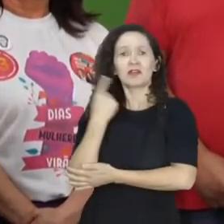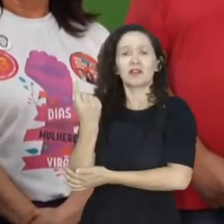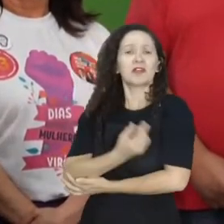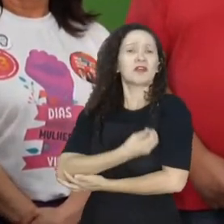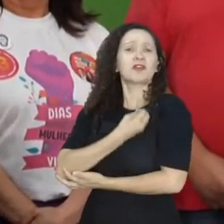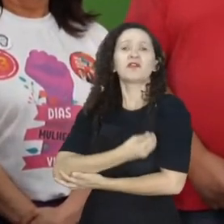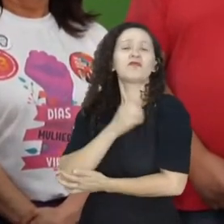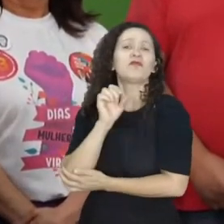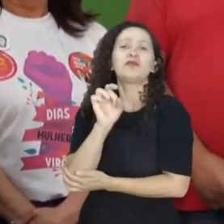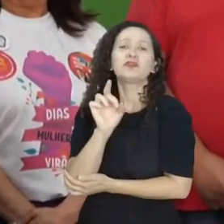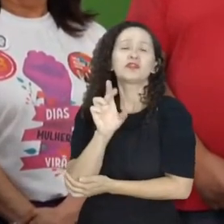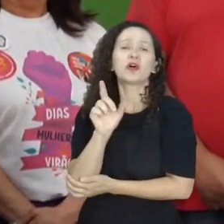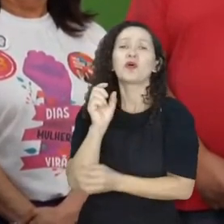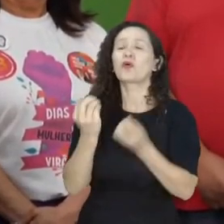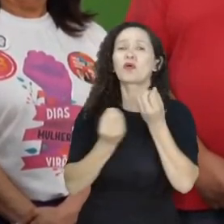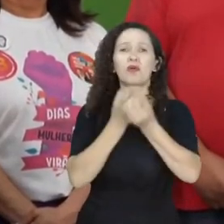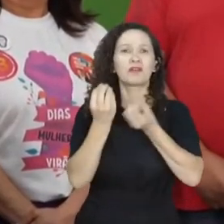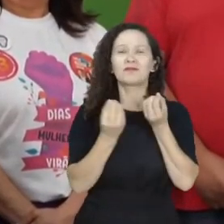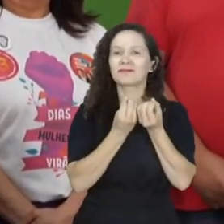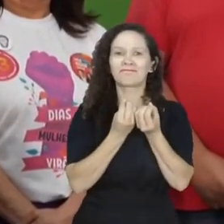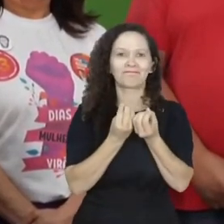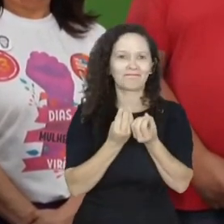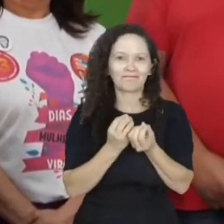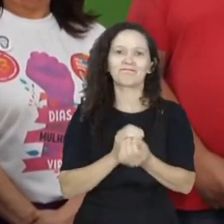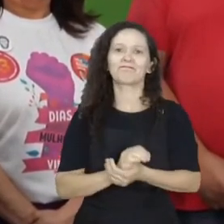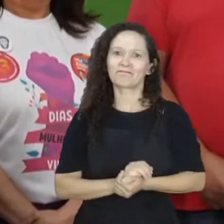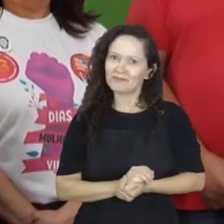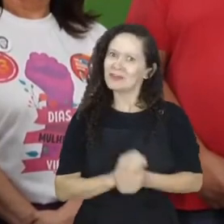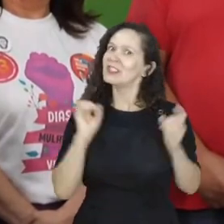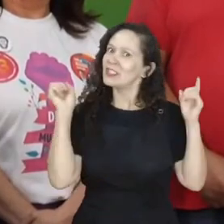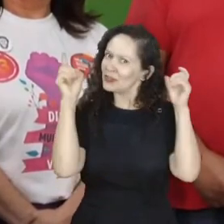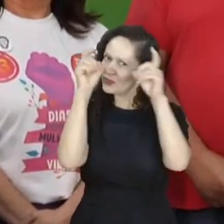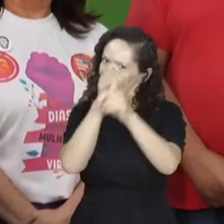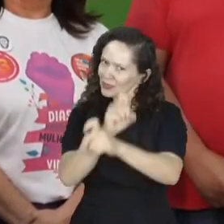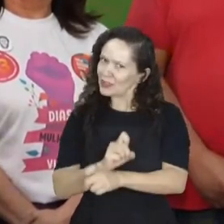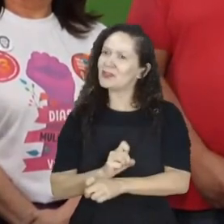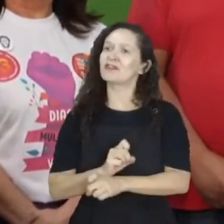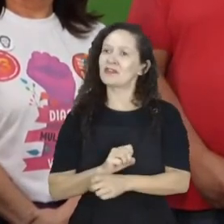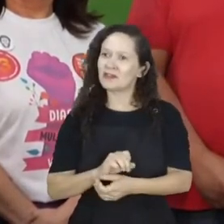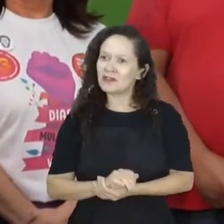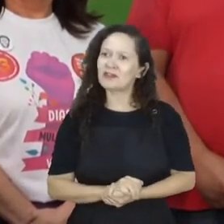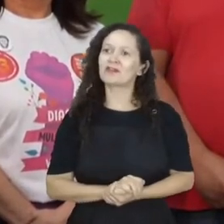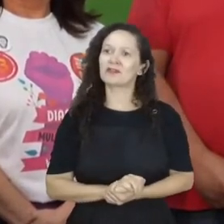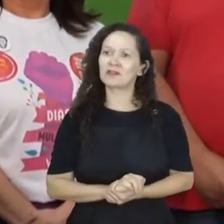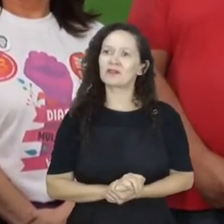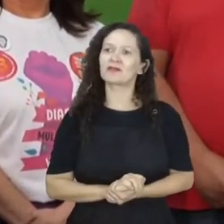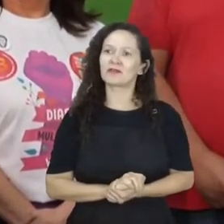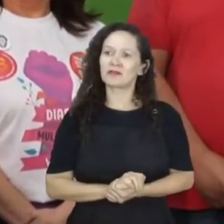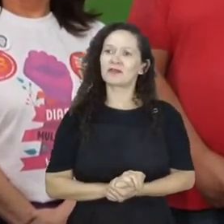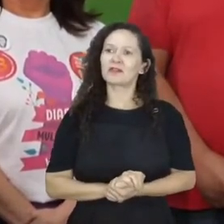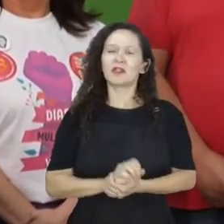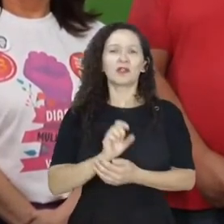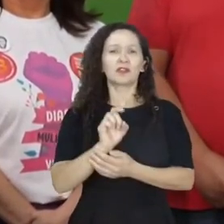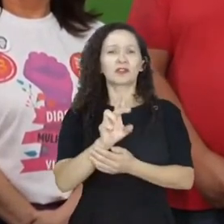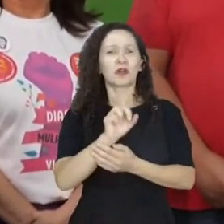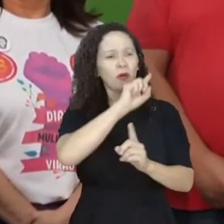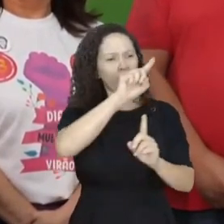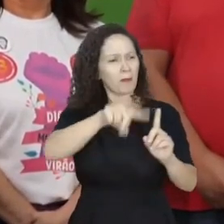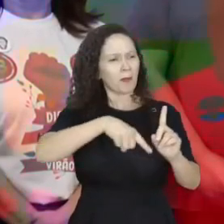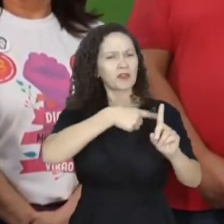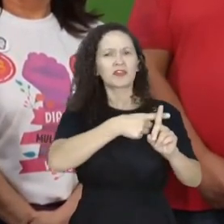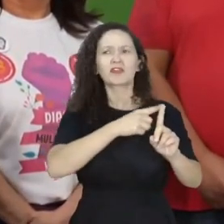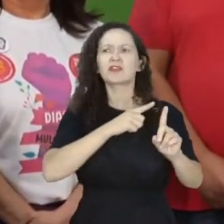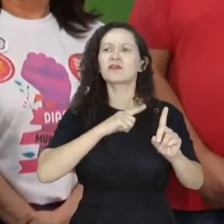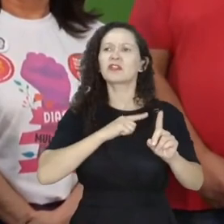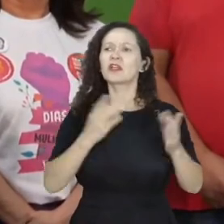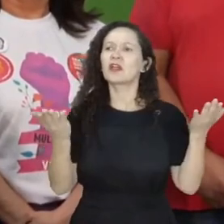do nosso, sabe, da nossa agricultura, que é a coisa mais positiva que nós temos nesse instante, que é a capacidade